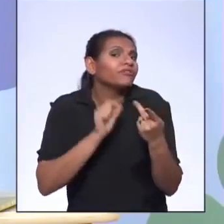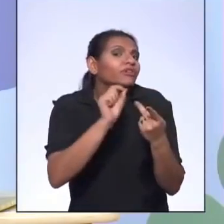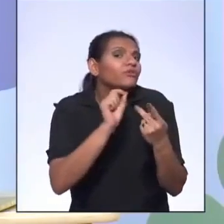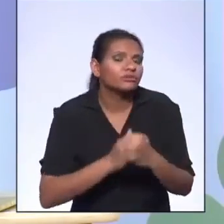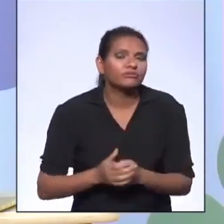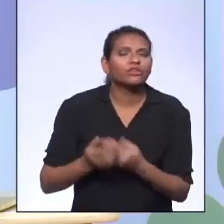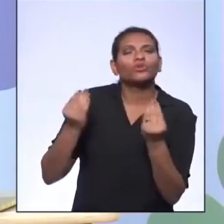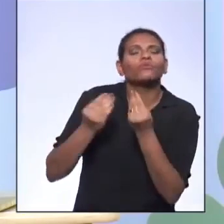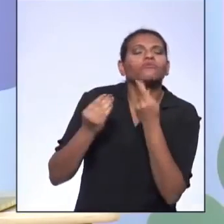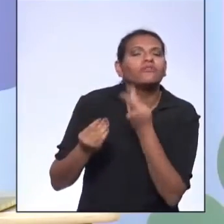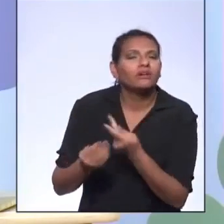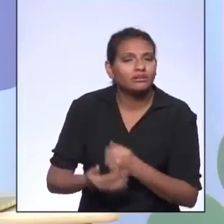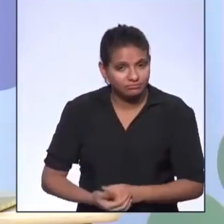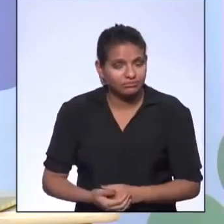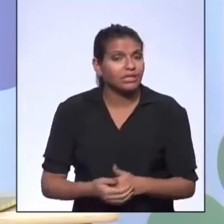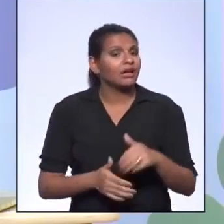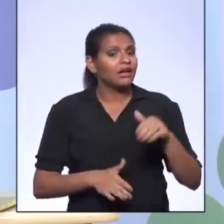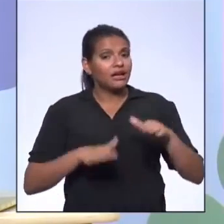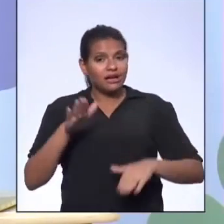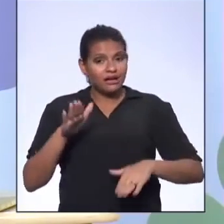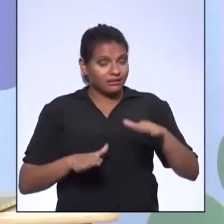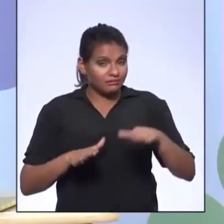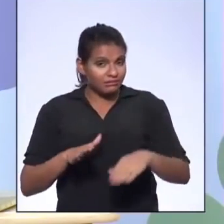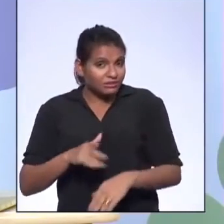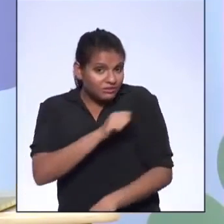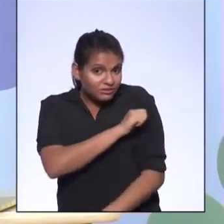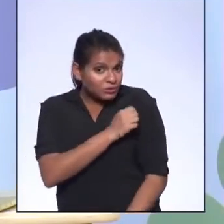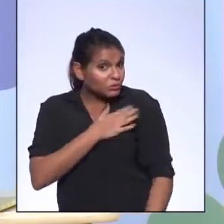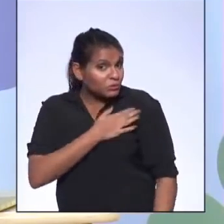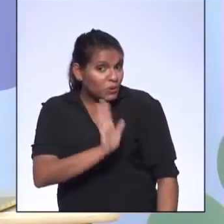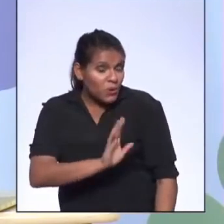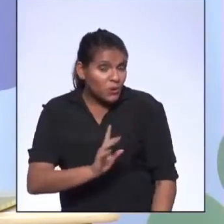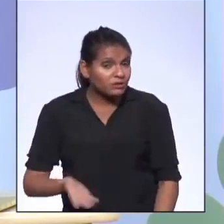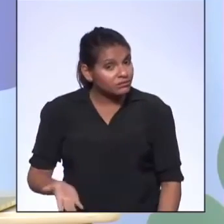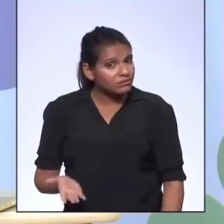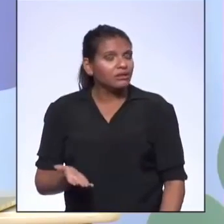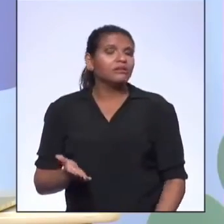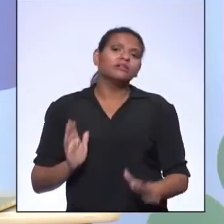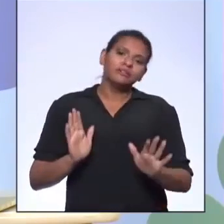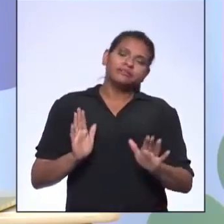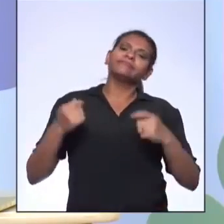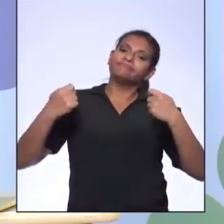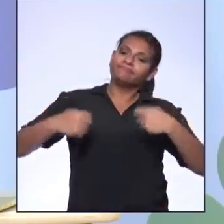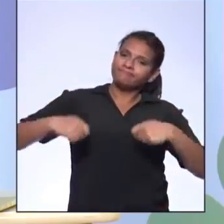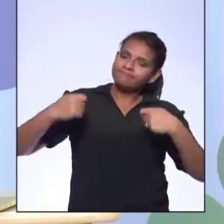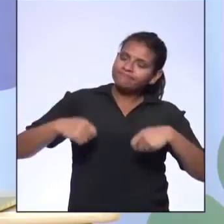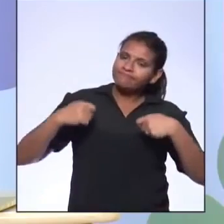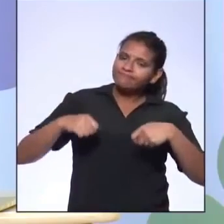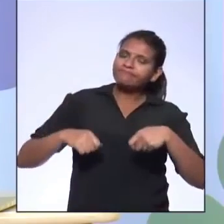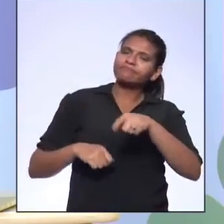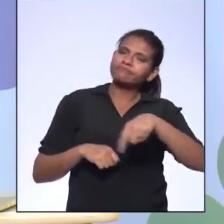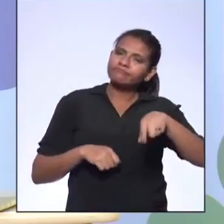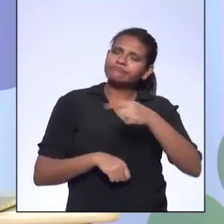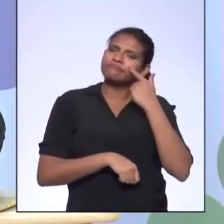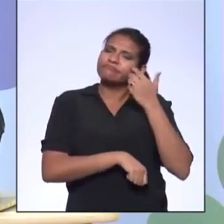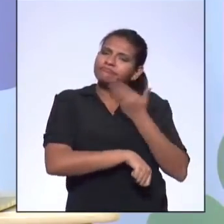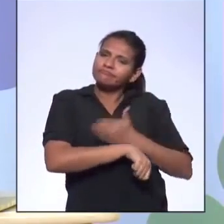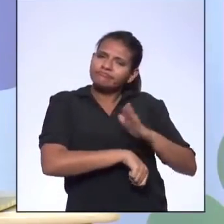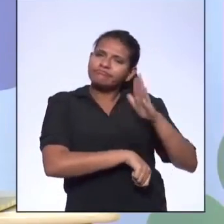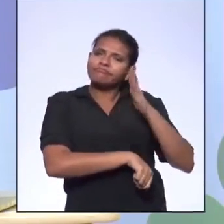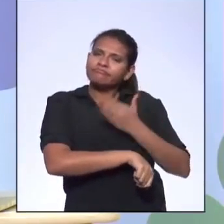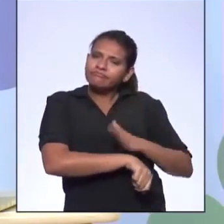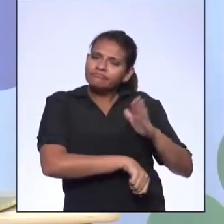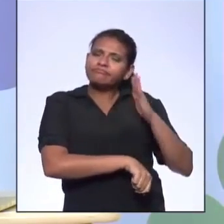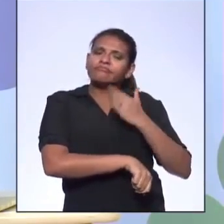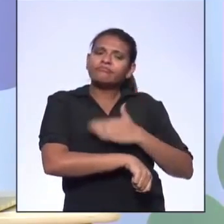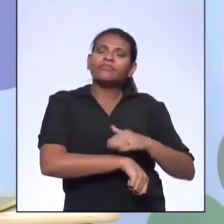falado, e muitas vezes o aluno não gosta, na maioria das vezes ele não gosta, mas a gente precisa fazer esse exercício e vocês verão a